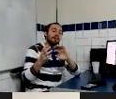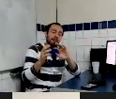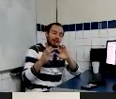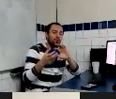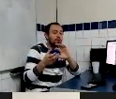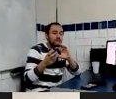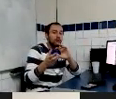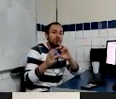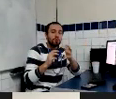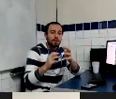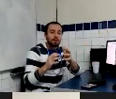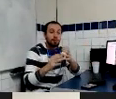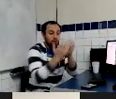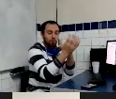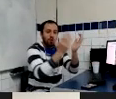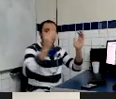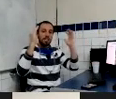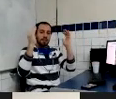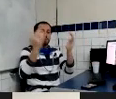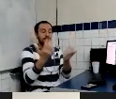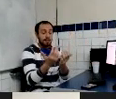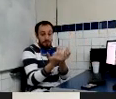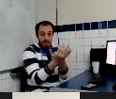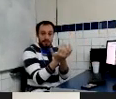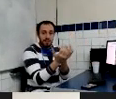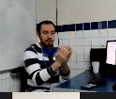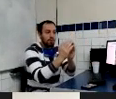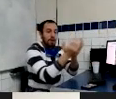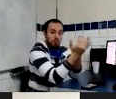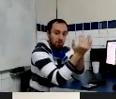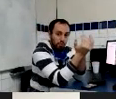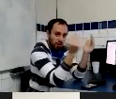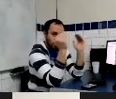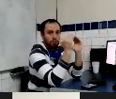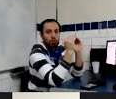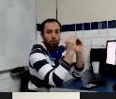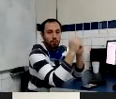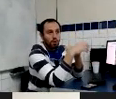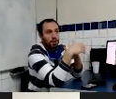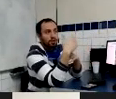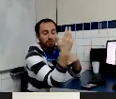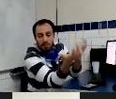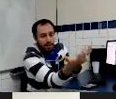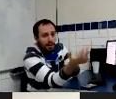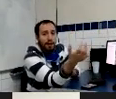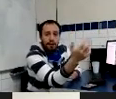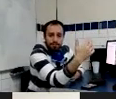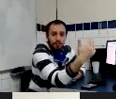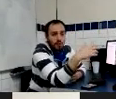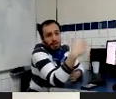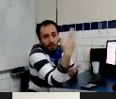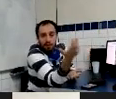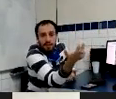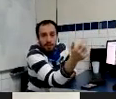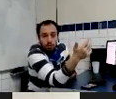Muralha aqui, ele está como um sinônimo de proteção. Eu preciso proteger a minha civilização, eu preciso proteger o meu grupo de um determinado ataque,